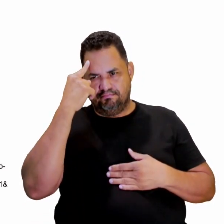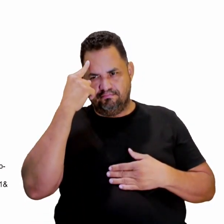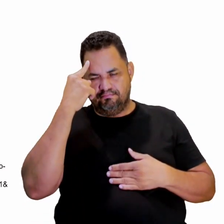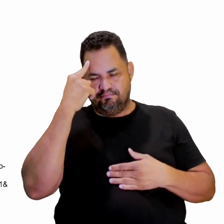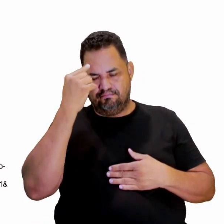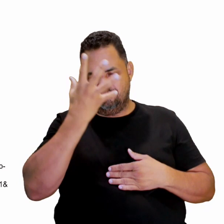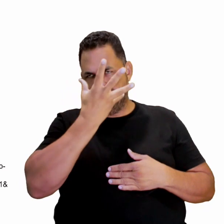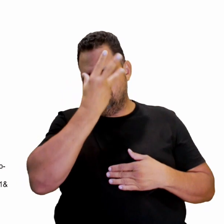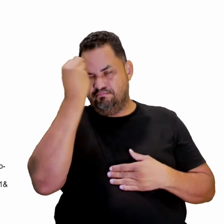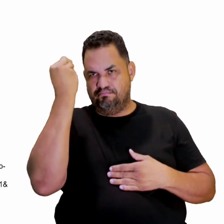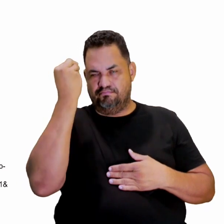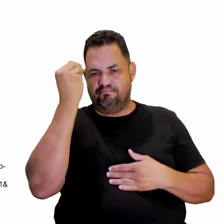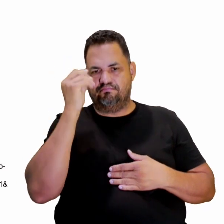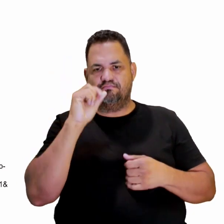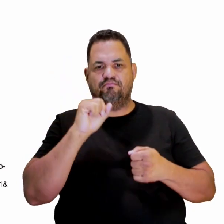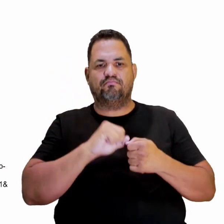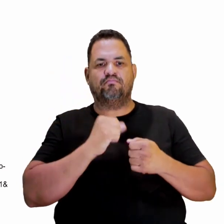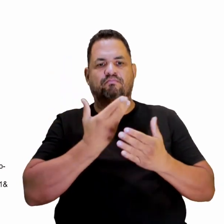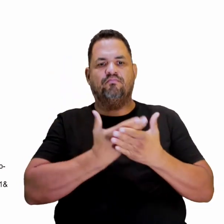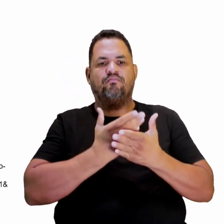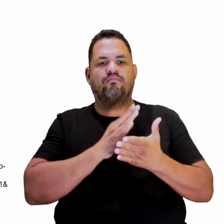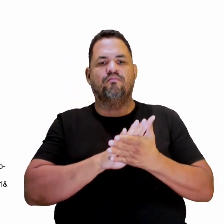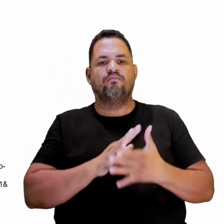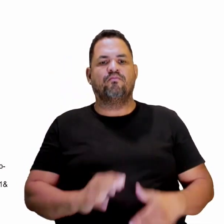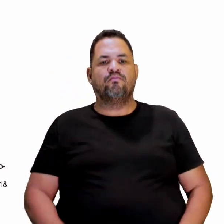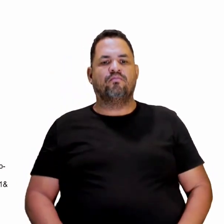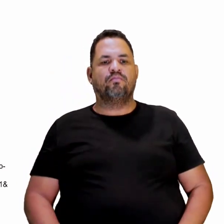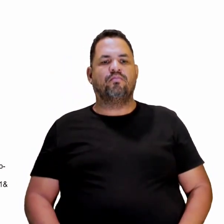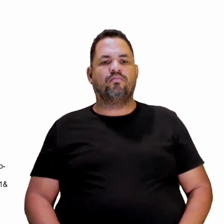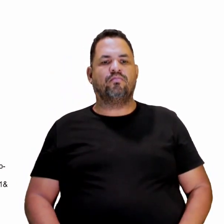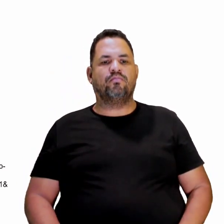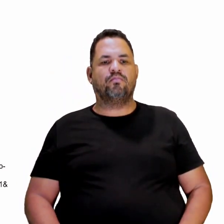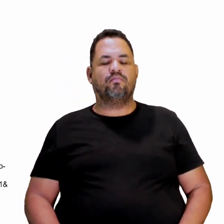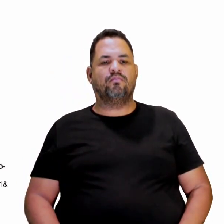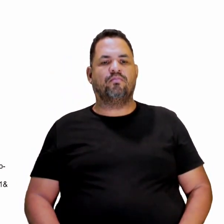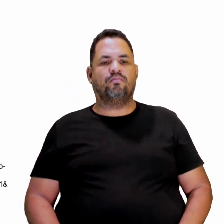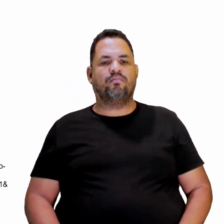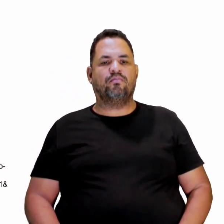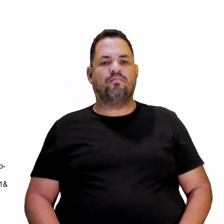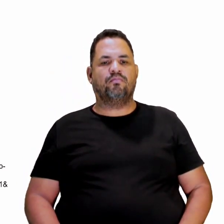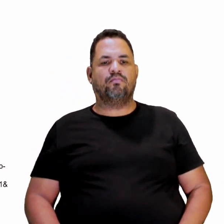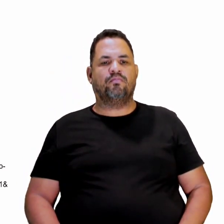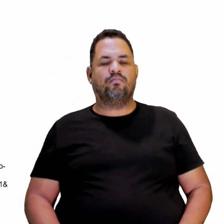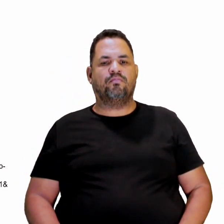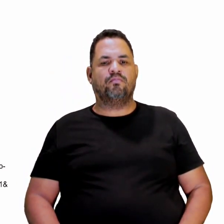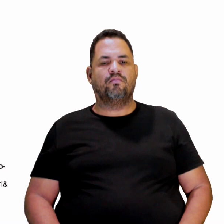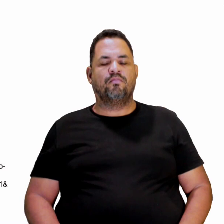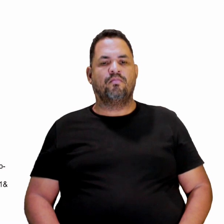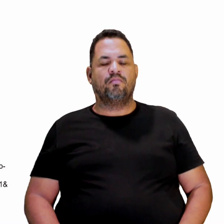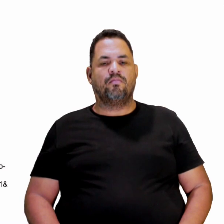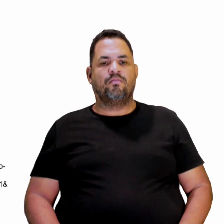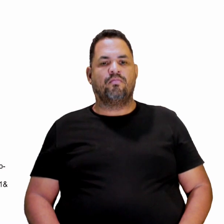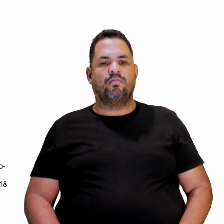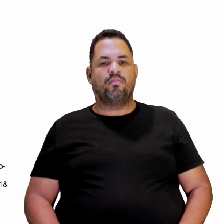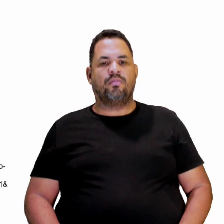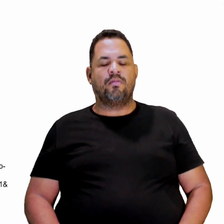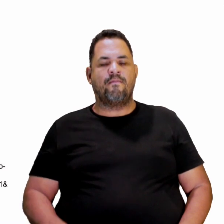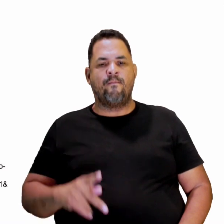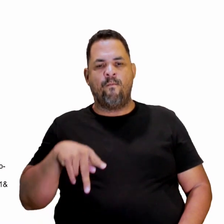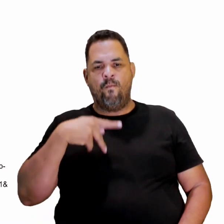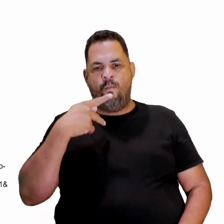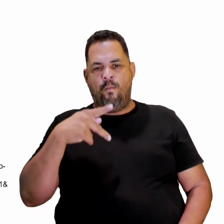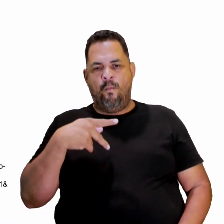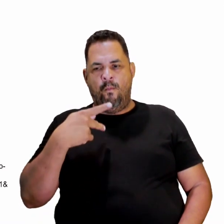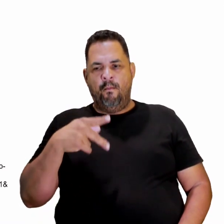Me sumiu a palavra, mas vou fazer a tradução. Will I want to smoke out? Esse smoke out aqui é justamente essa palavra. Ela fala